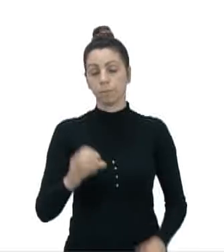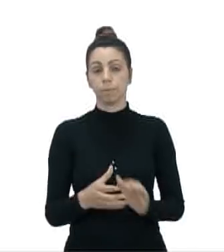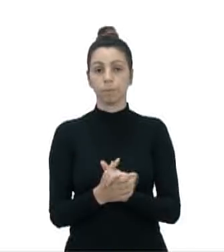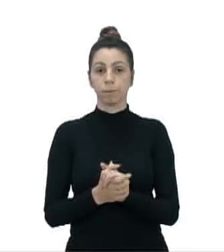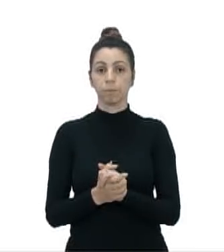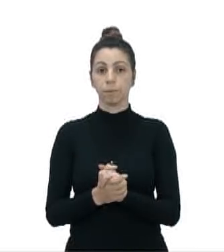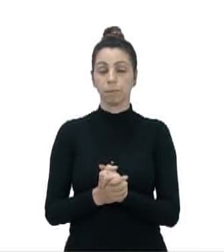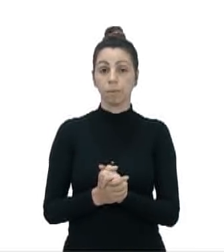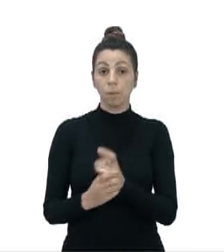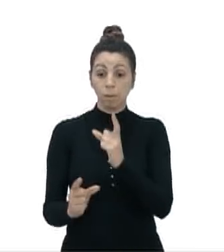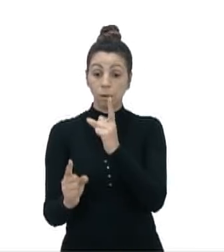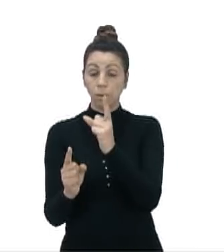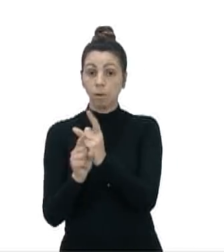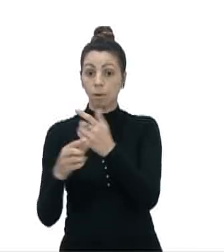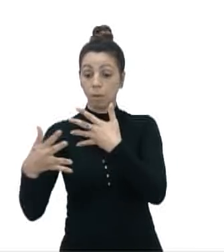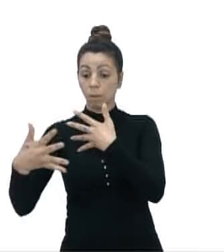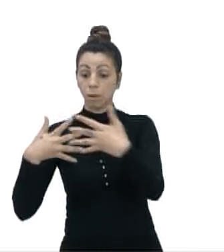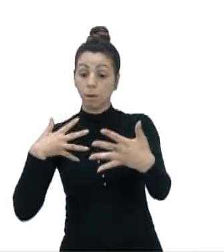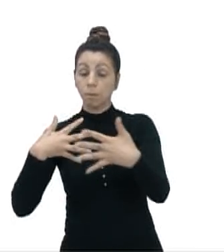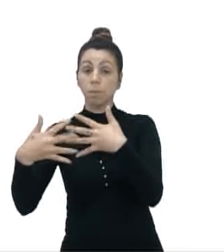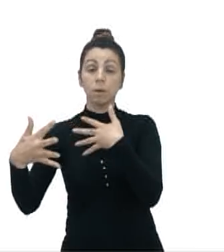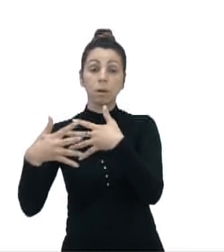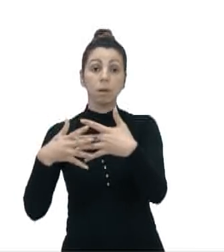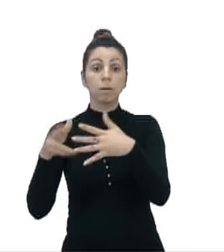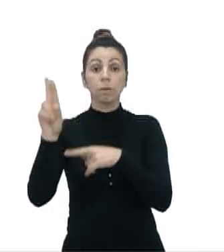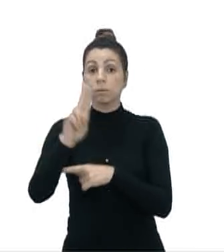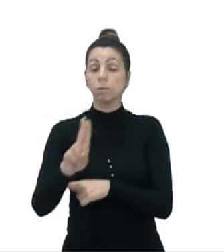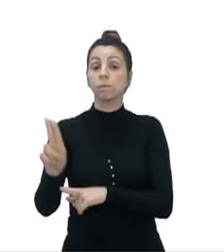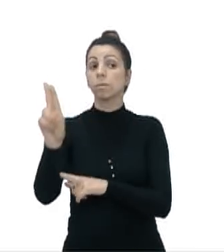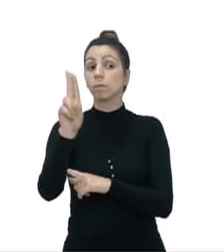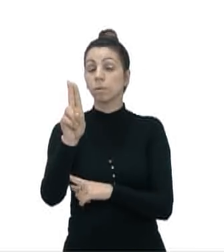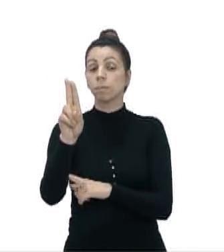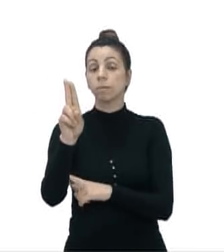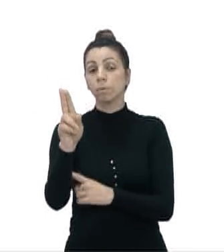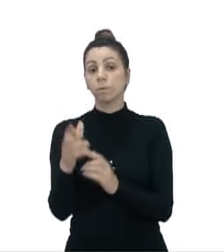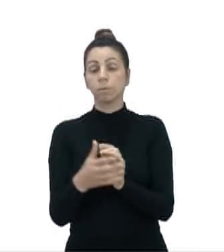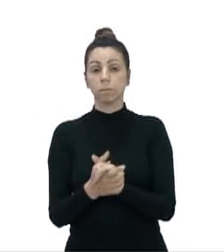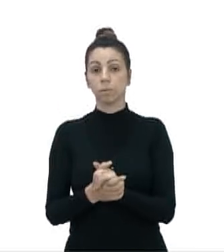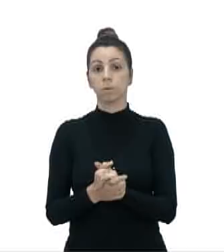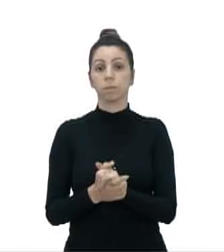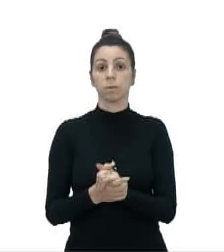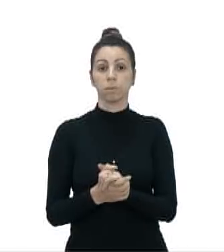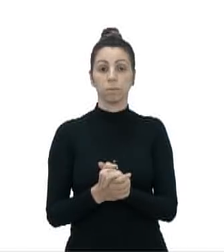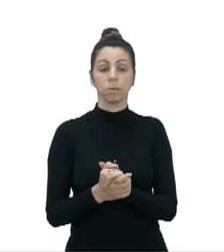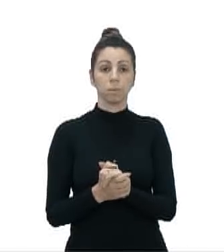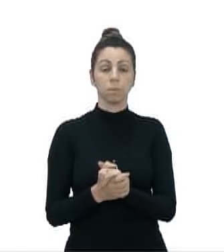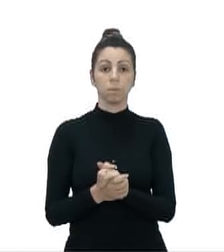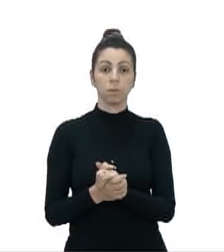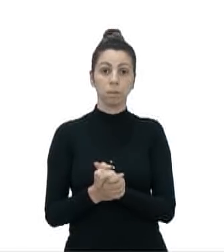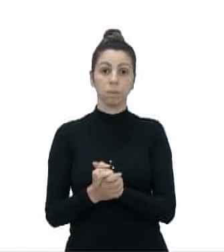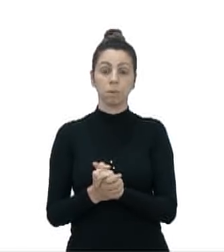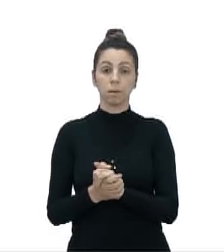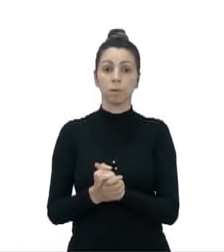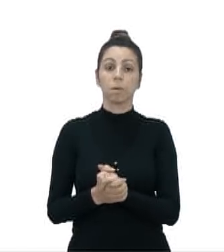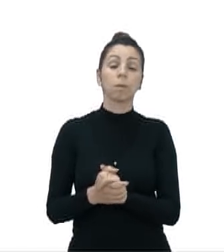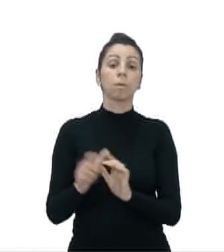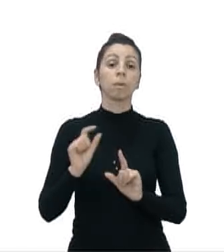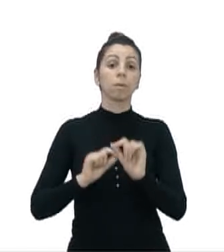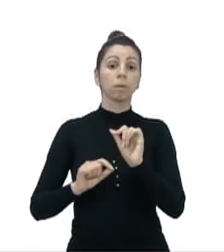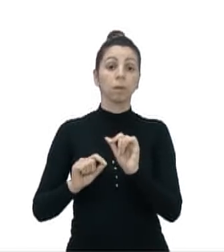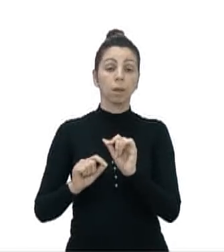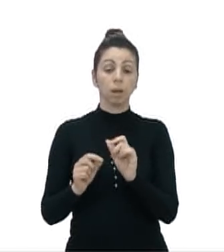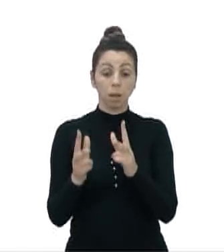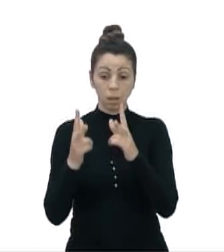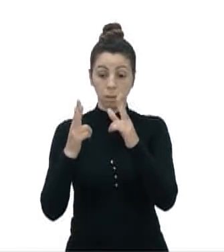a localização do terminal que ele utiliza tem abscissa igual a menos 2